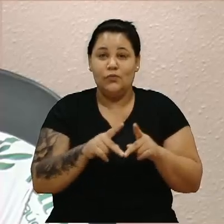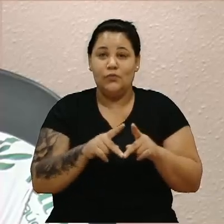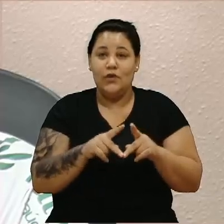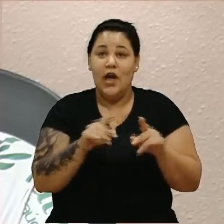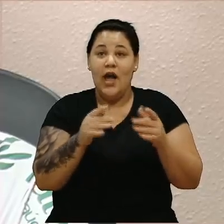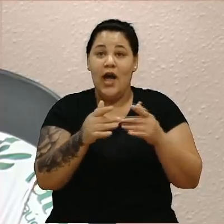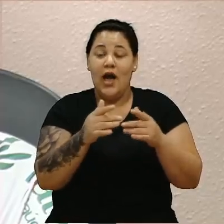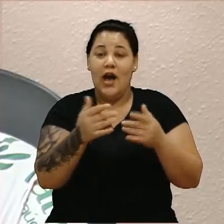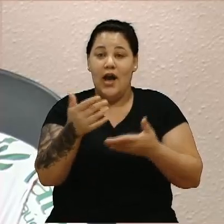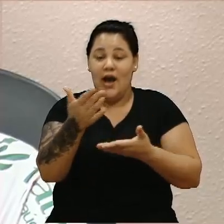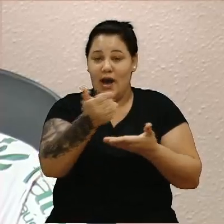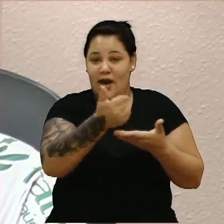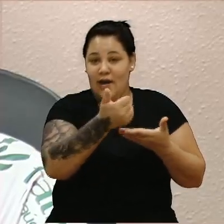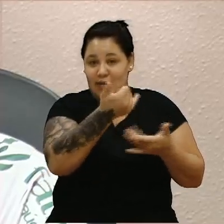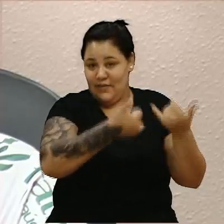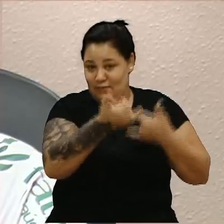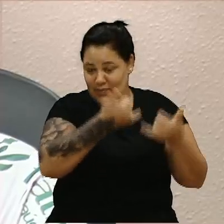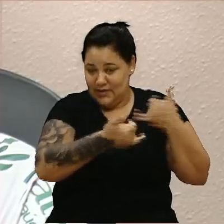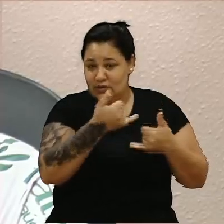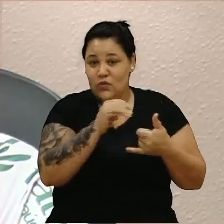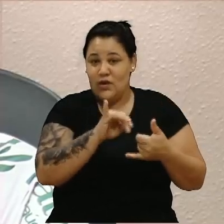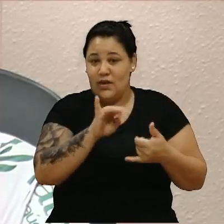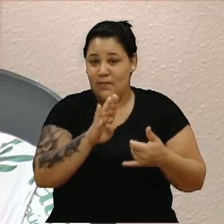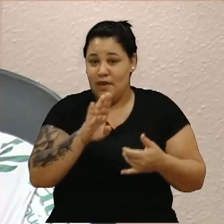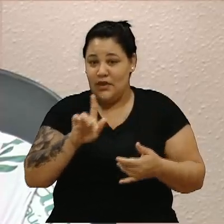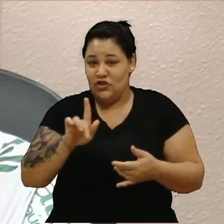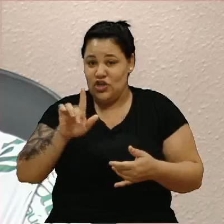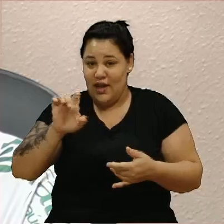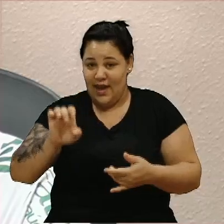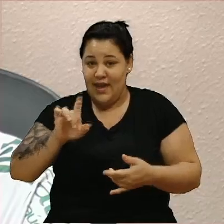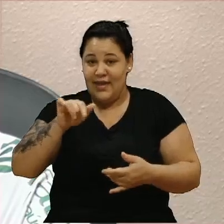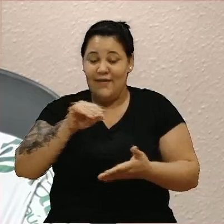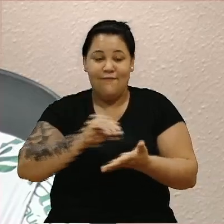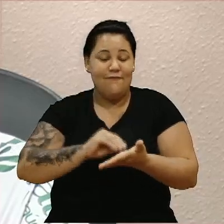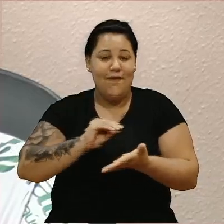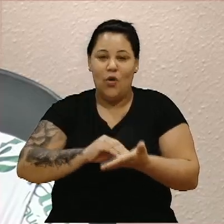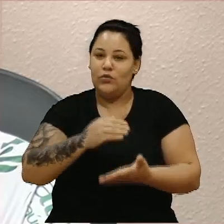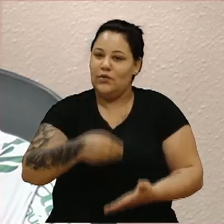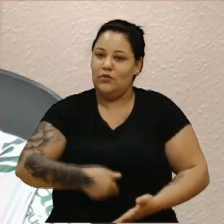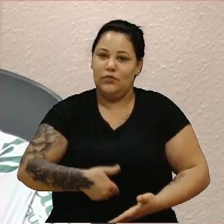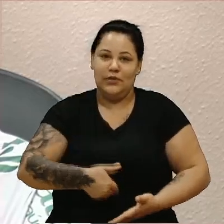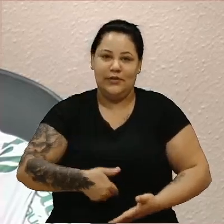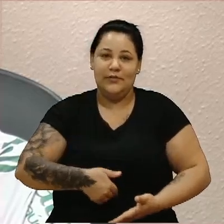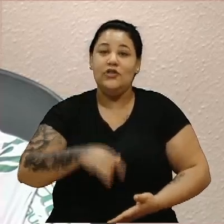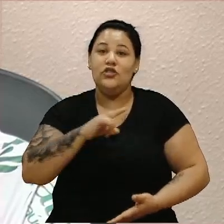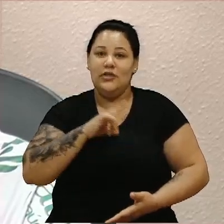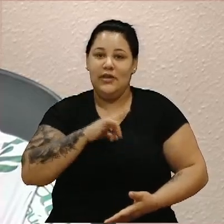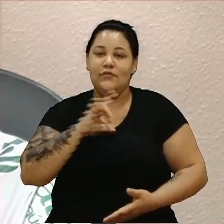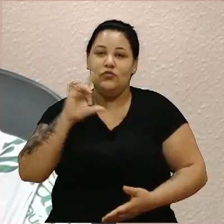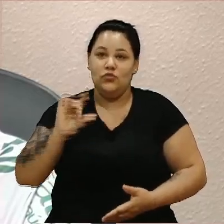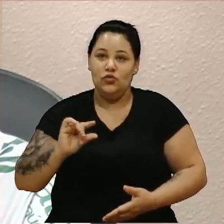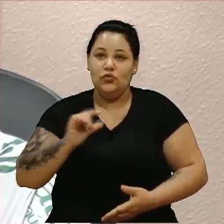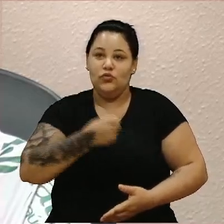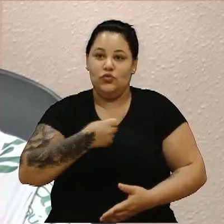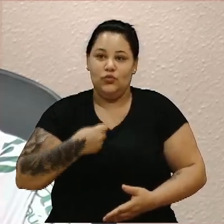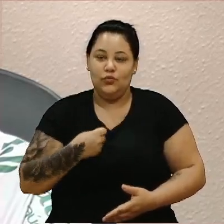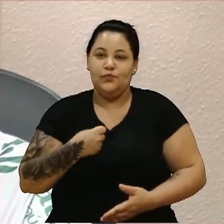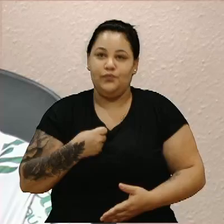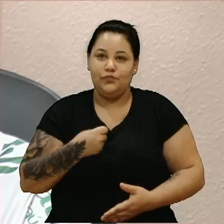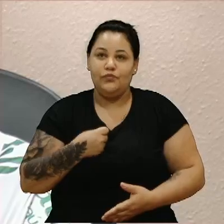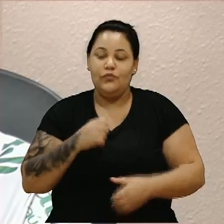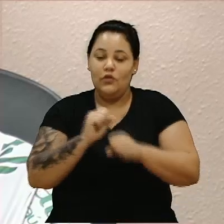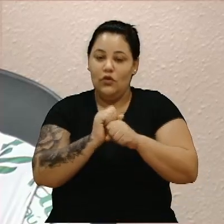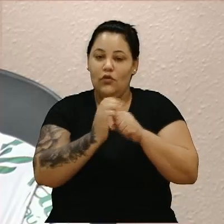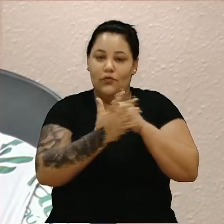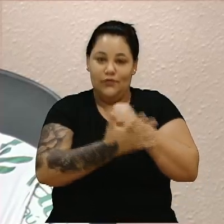que vive em situação de insegurança alimentar. Nós tivemos uma queda ano passado nesse número. A pandemia acabou agravando a situação